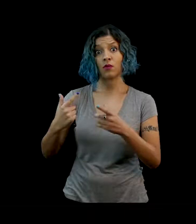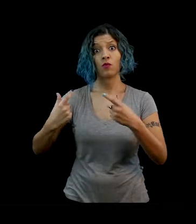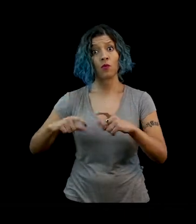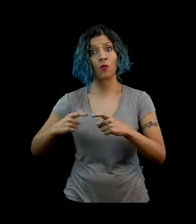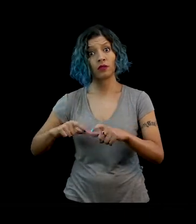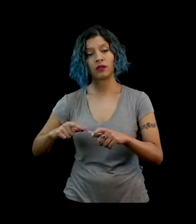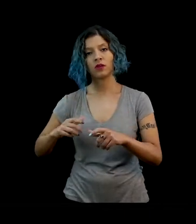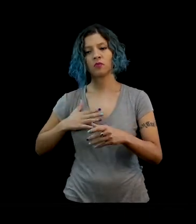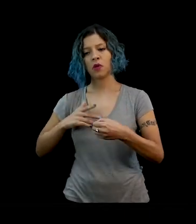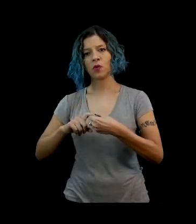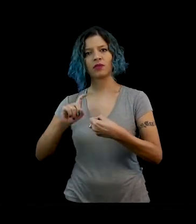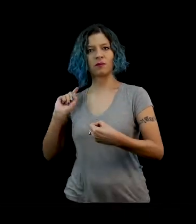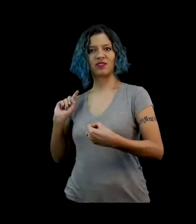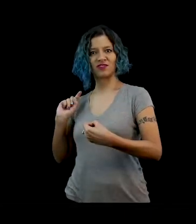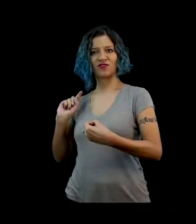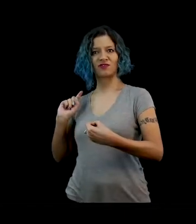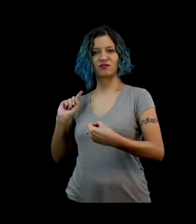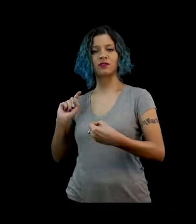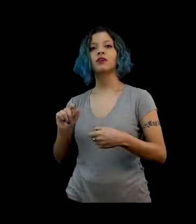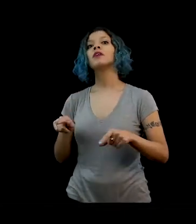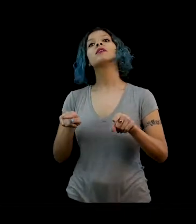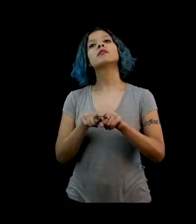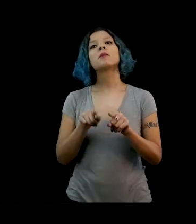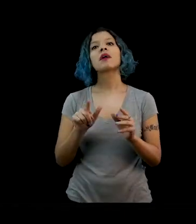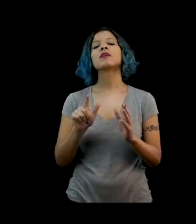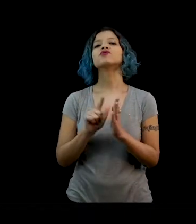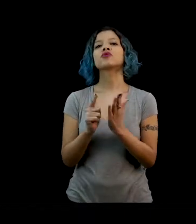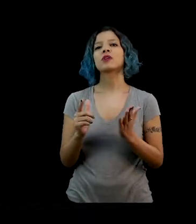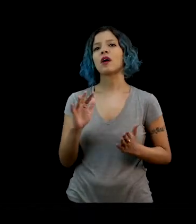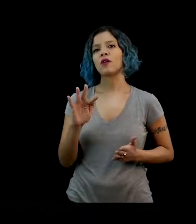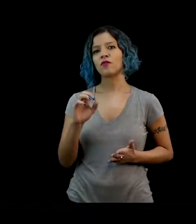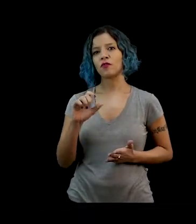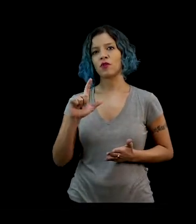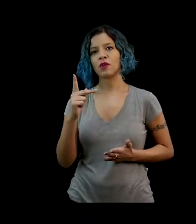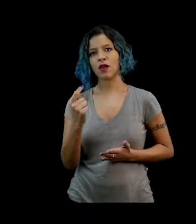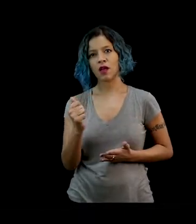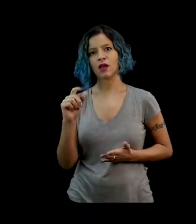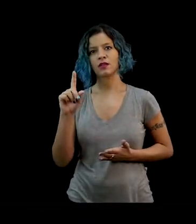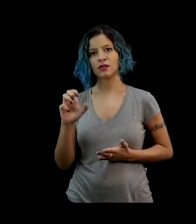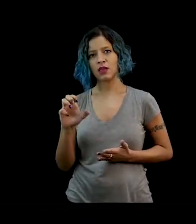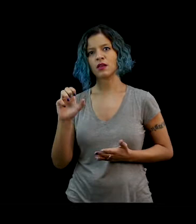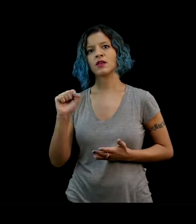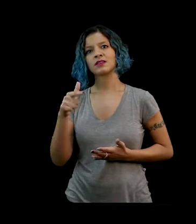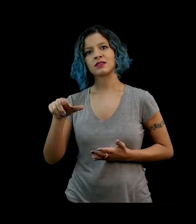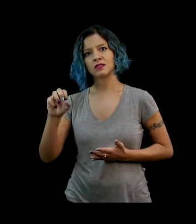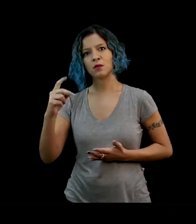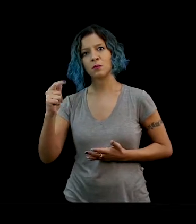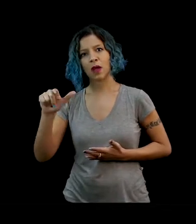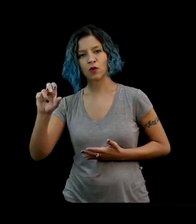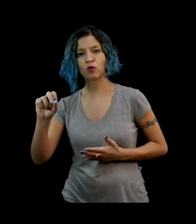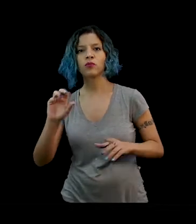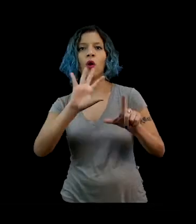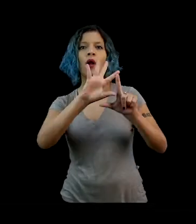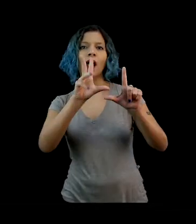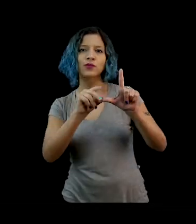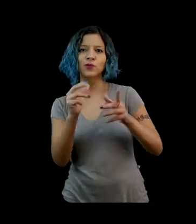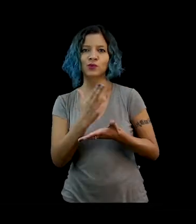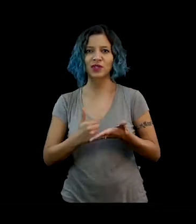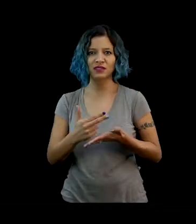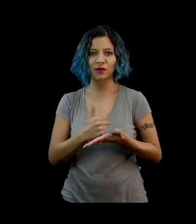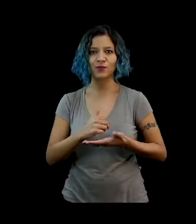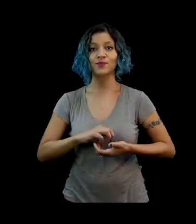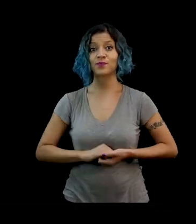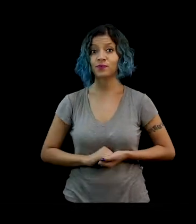independente e faço cartoons também para Folha de São Paulo no meio disso tudo eu tento produzir conteúdos também